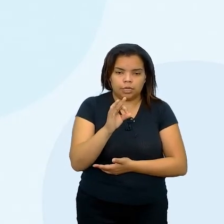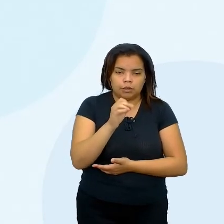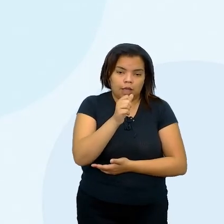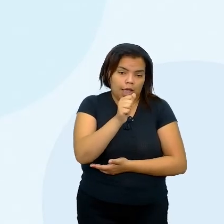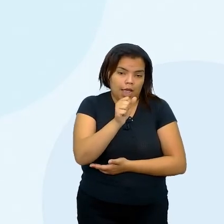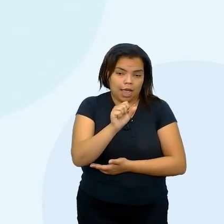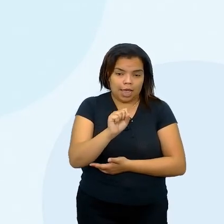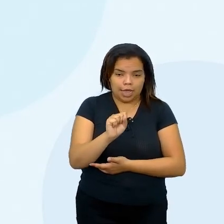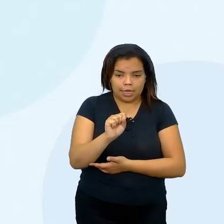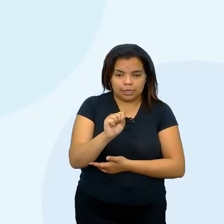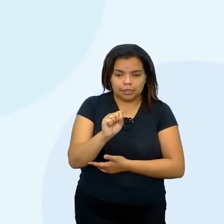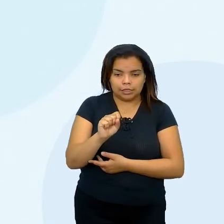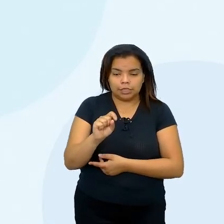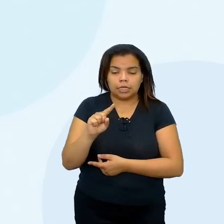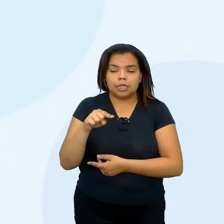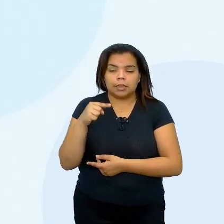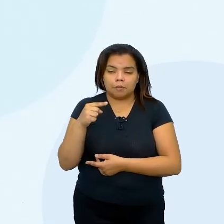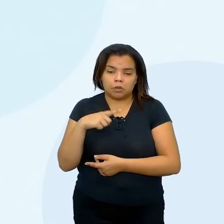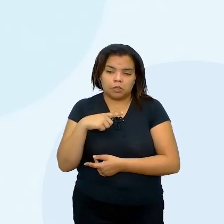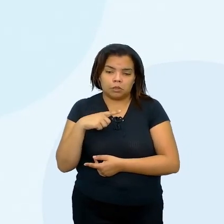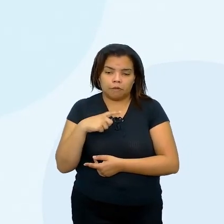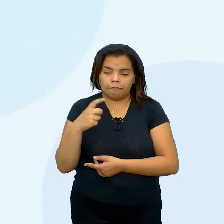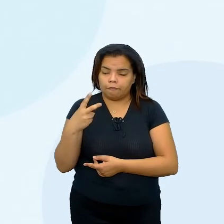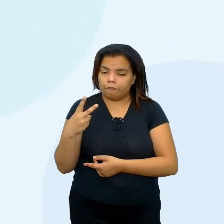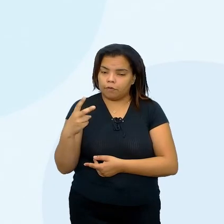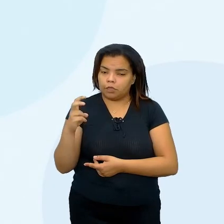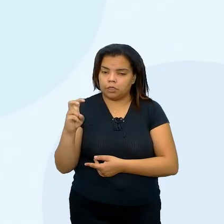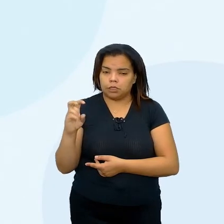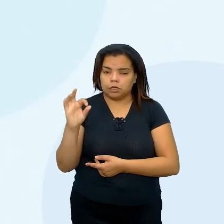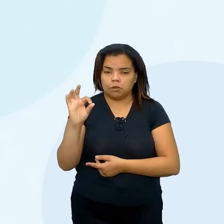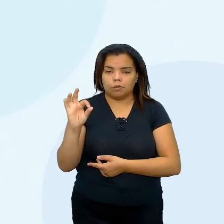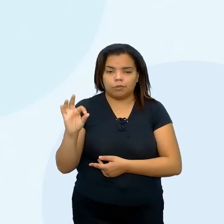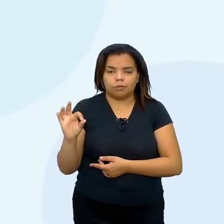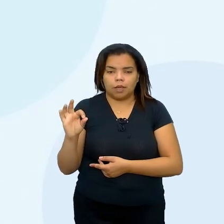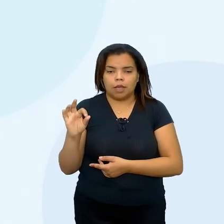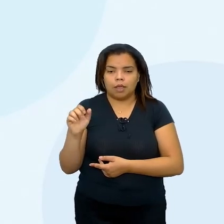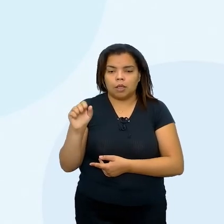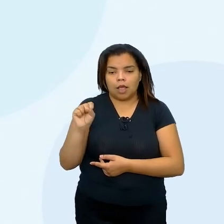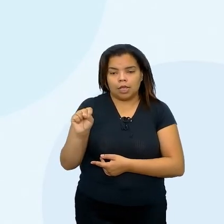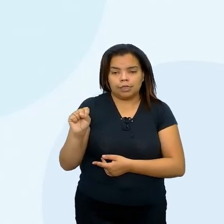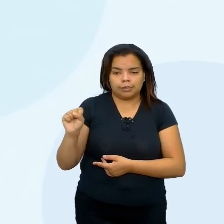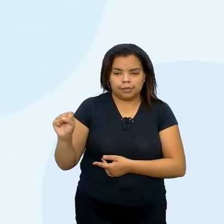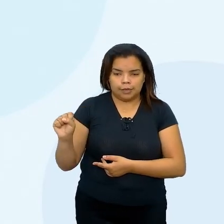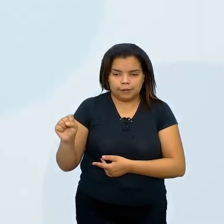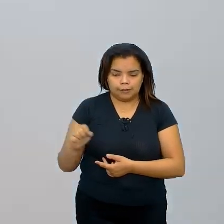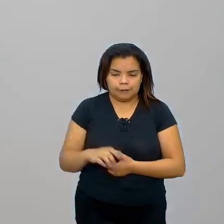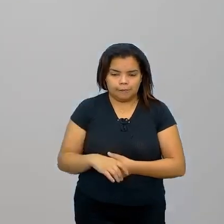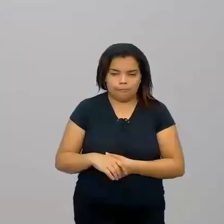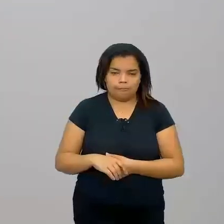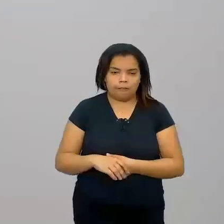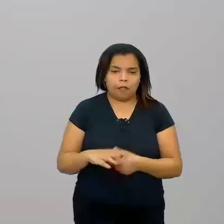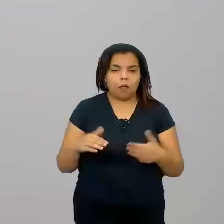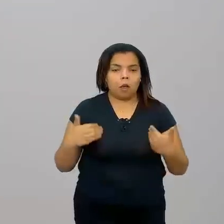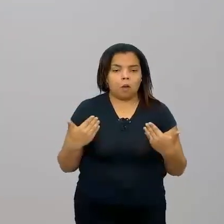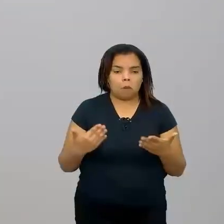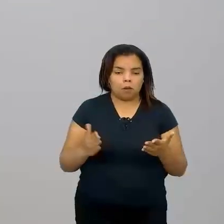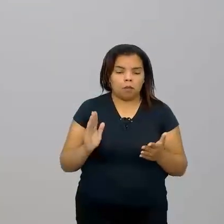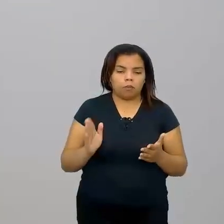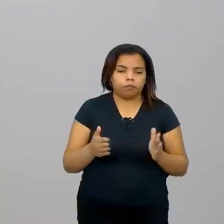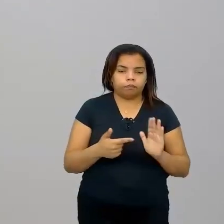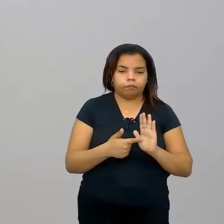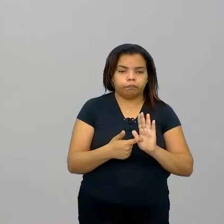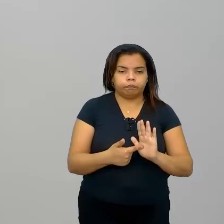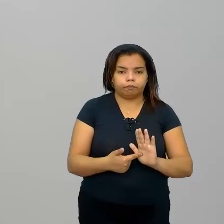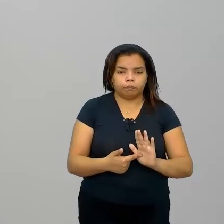ou seja, 25%. A partir daí, quando a gente apresentou já esses aspectos aí